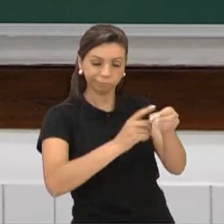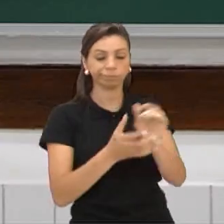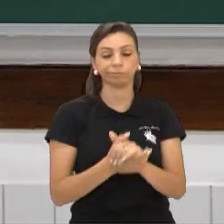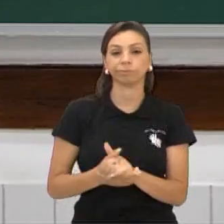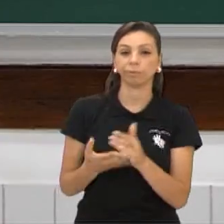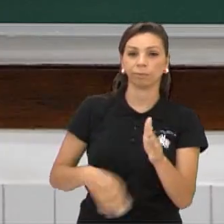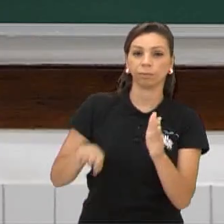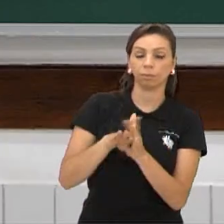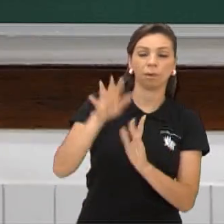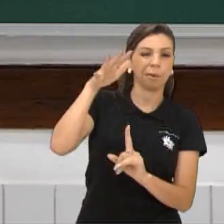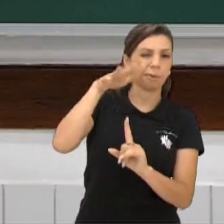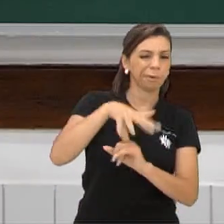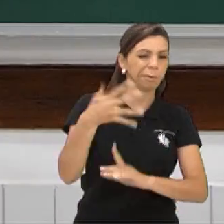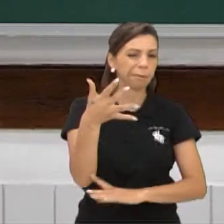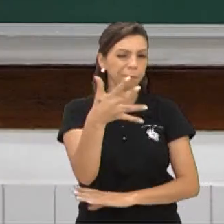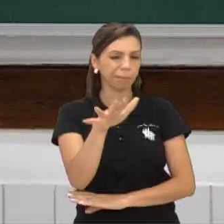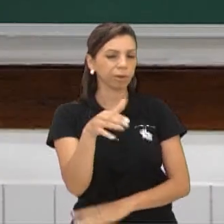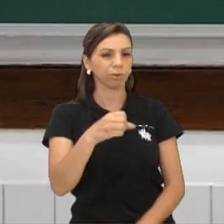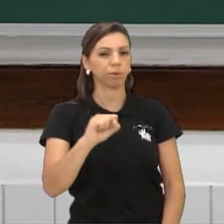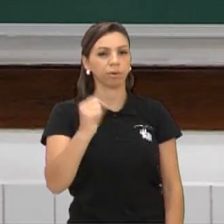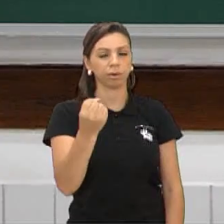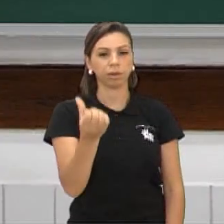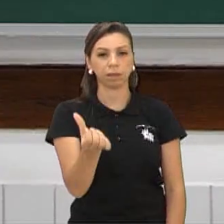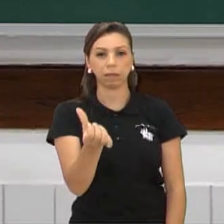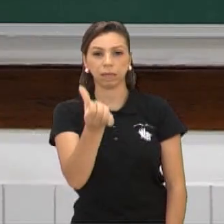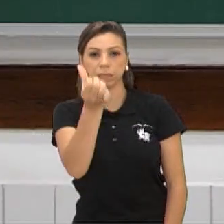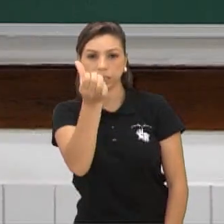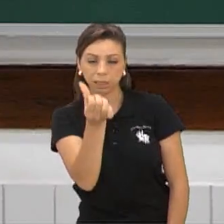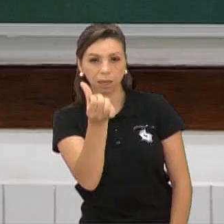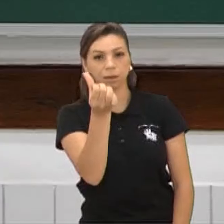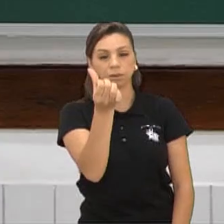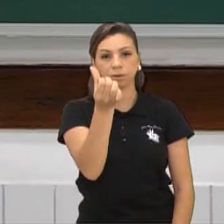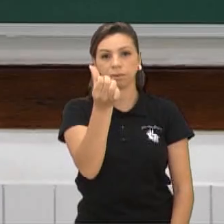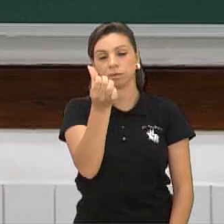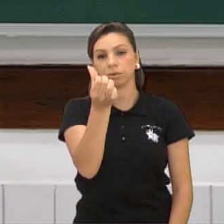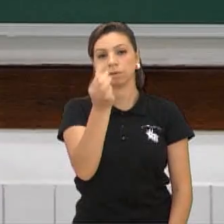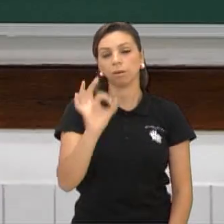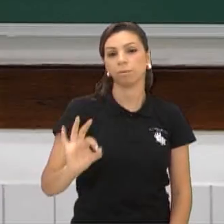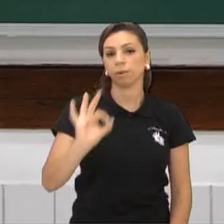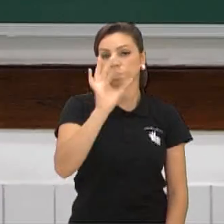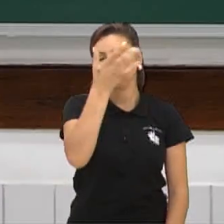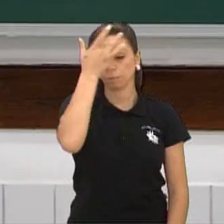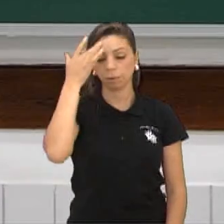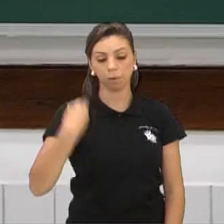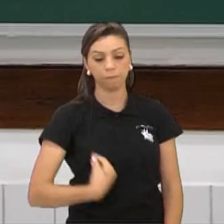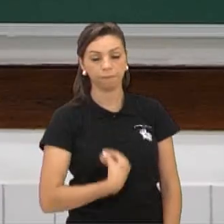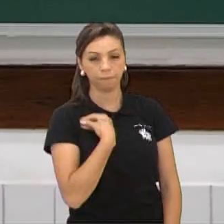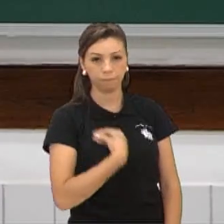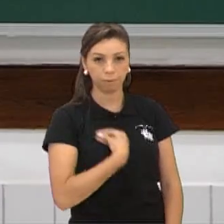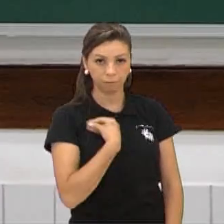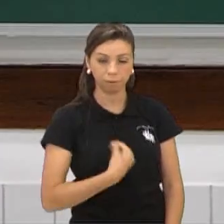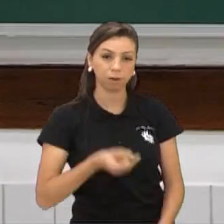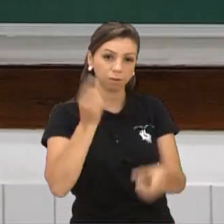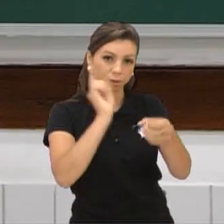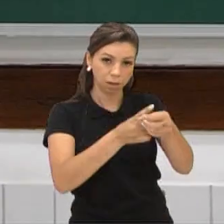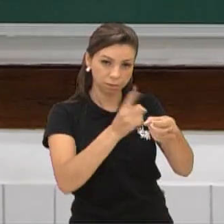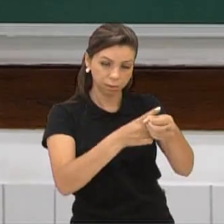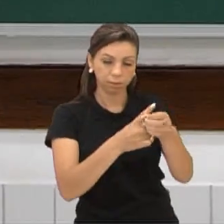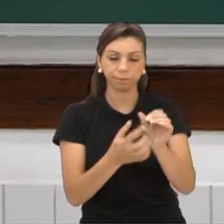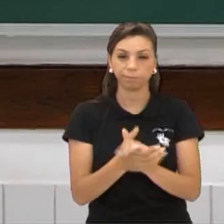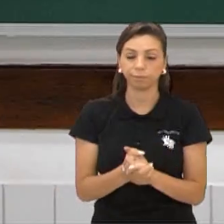Paraná a mais ou menos 86, já arredondando ali, por cento de pessoas morando no ambiente urbano